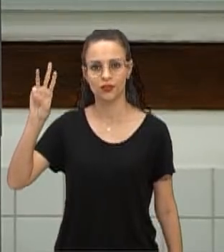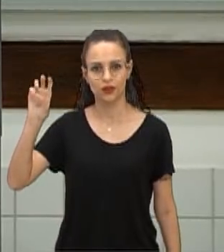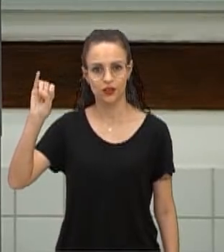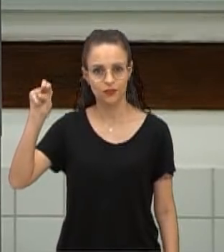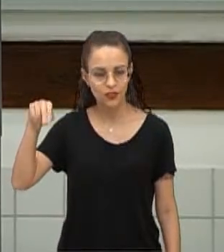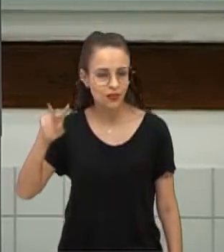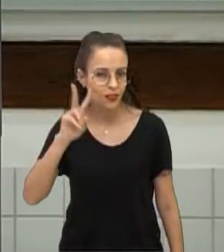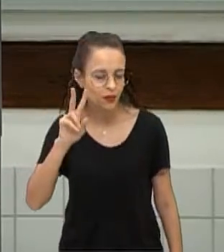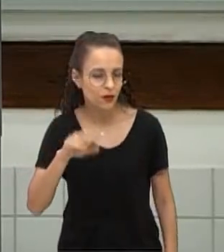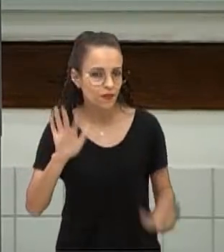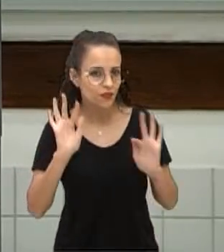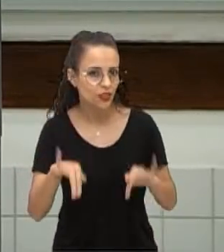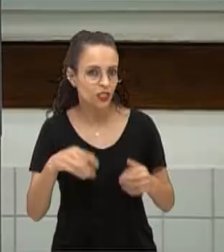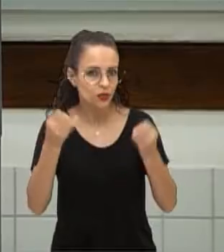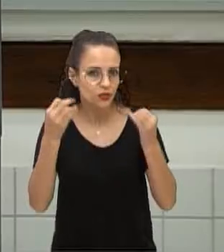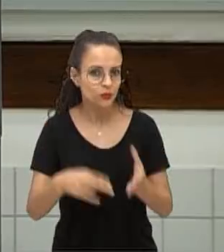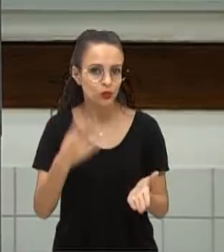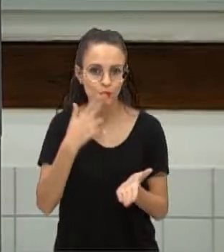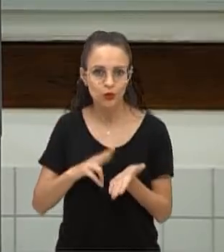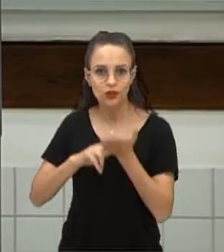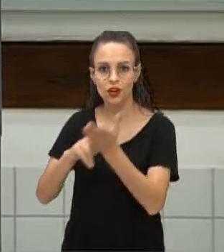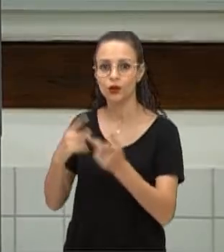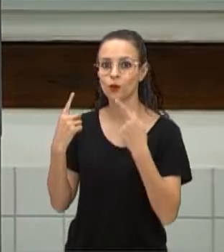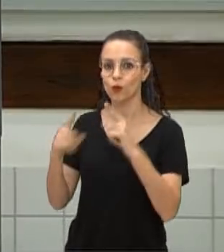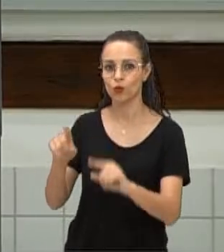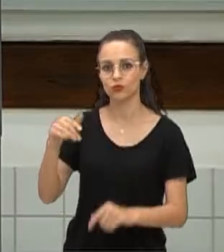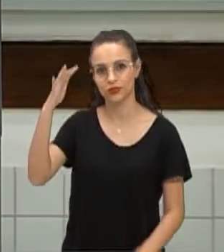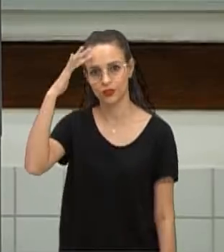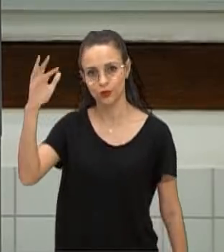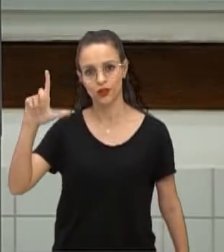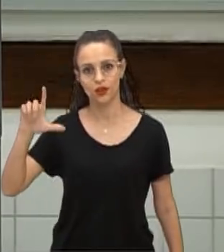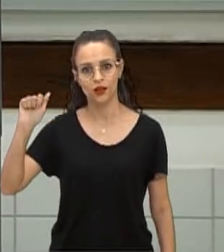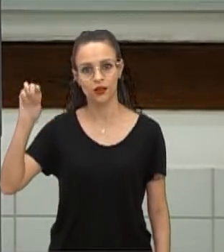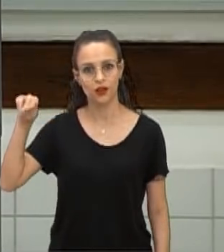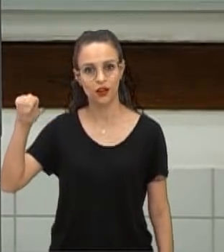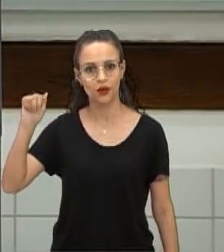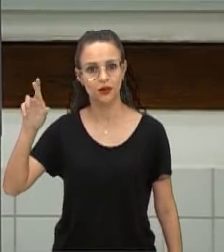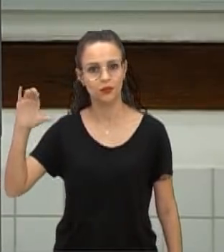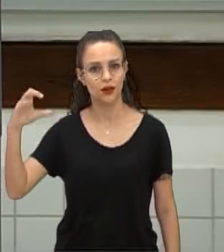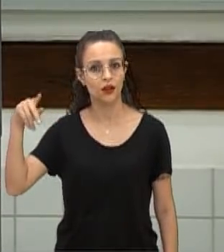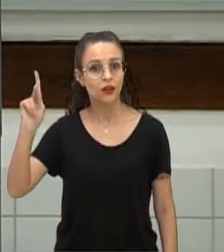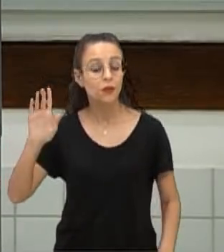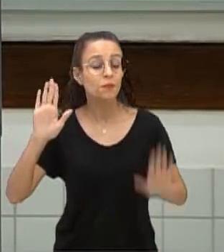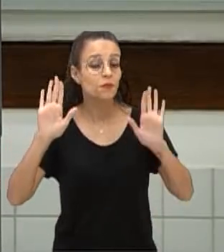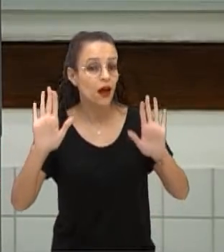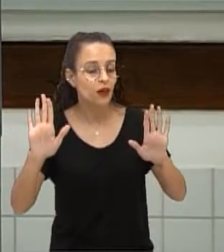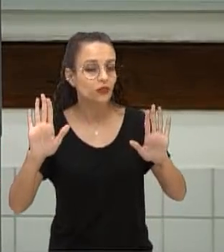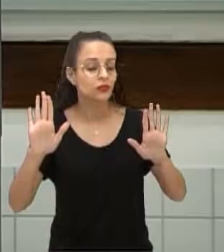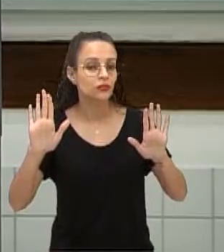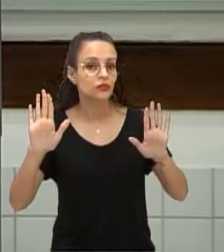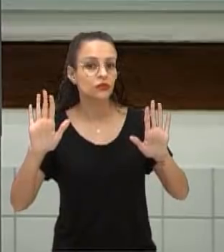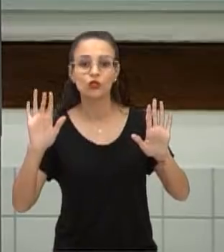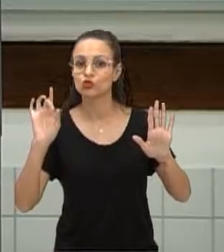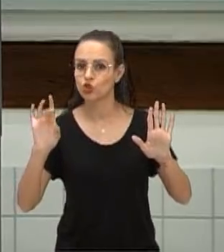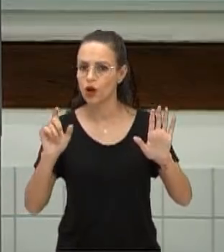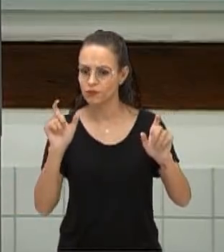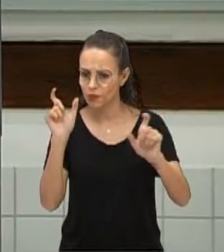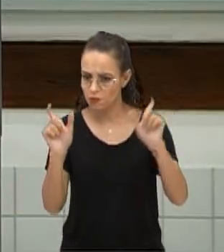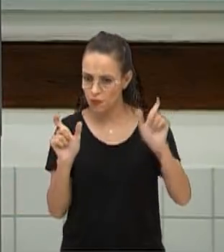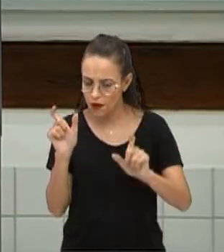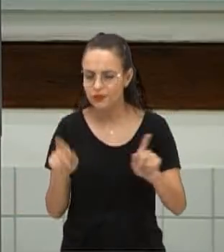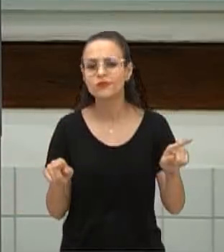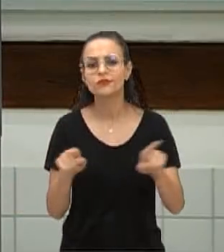ali ele escreveu uma carta contrapondo as ideias de Lamarck, mas ele contrapôs não só com palavras,